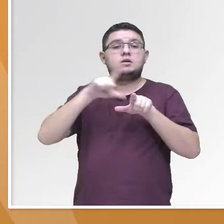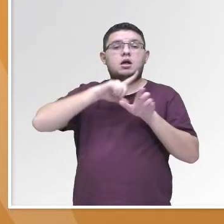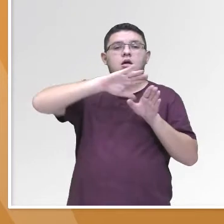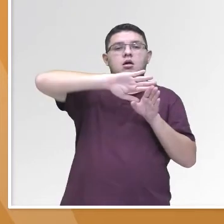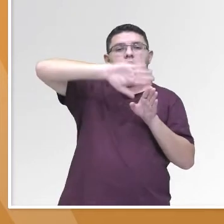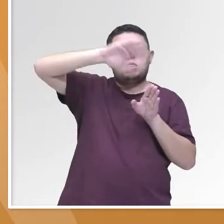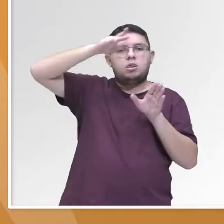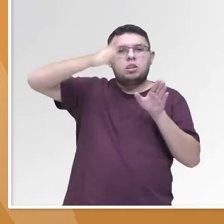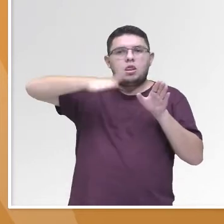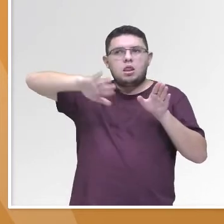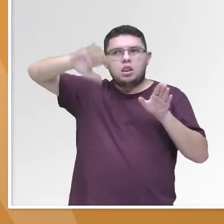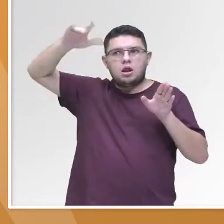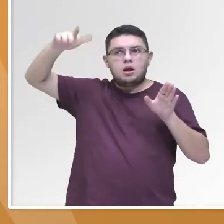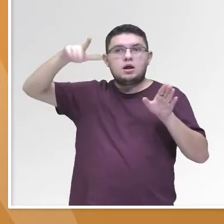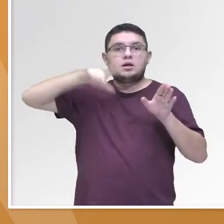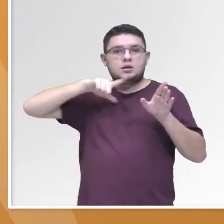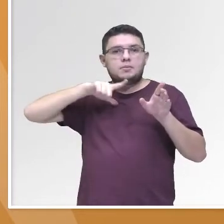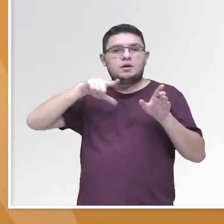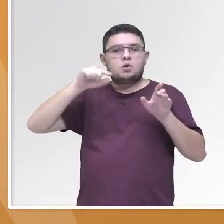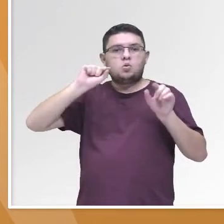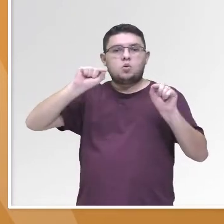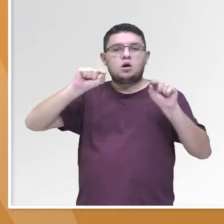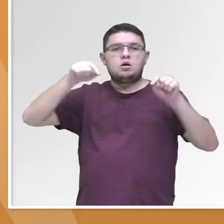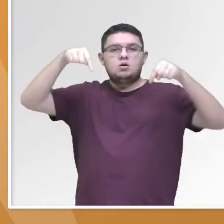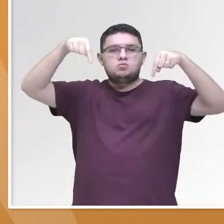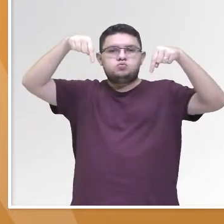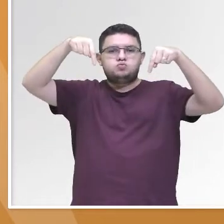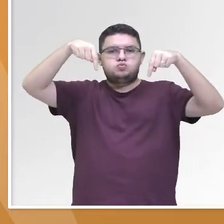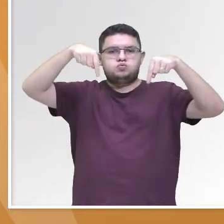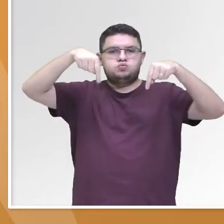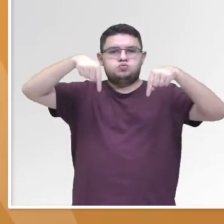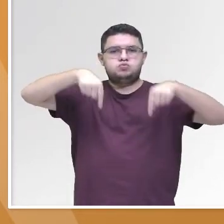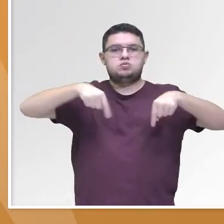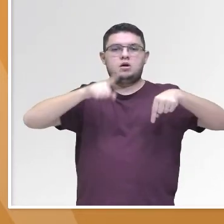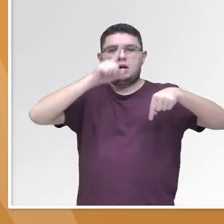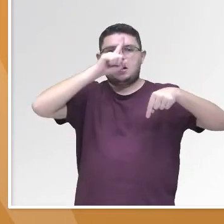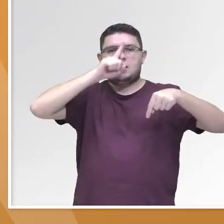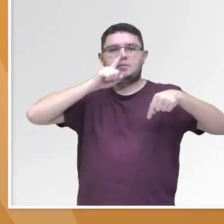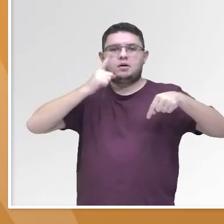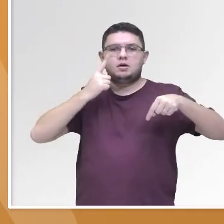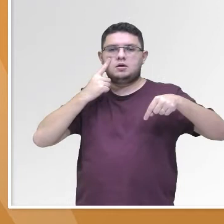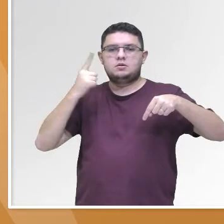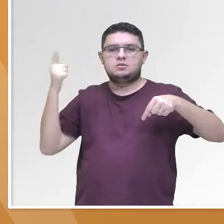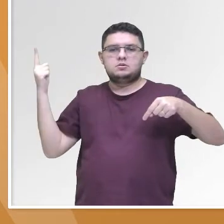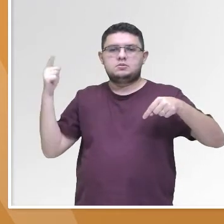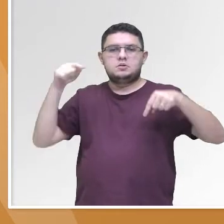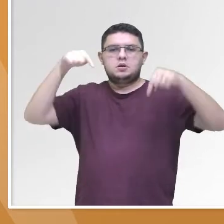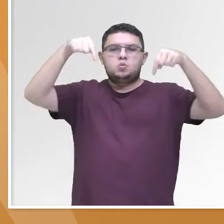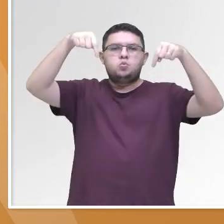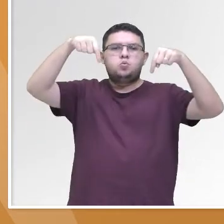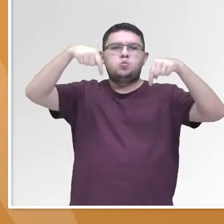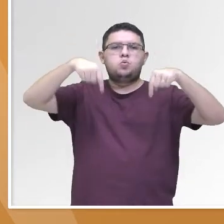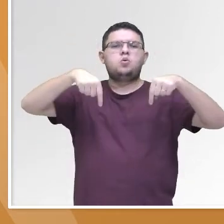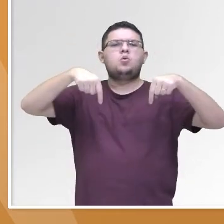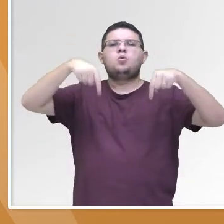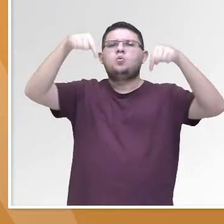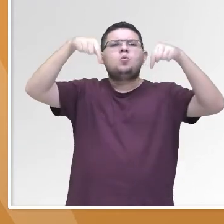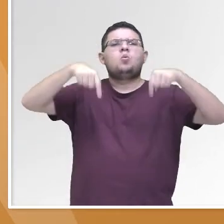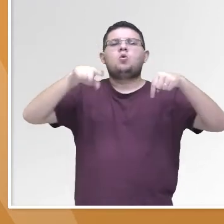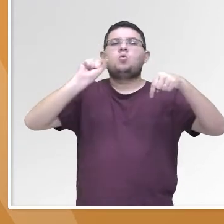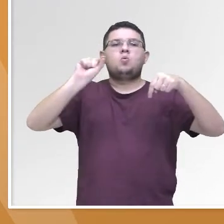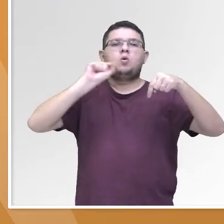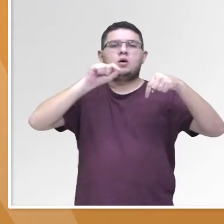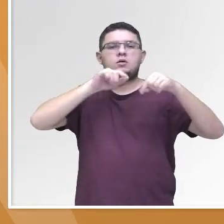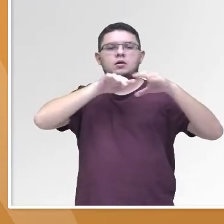Observem aqui que ele vai infiltrar por todas essas camadas aqui do solo até chegar